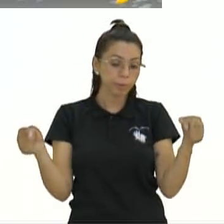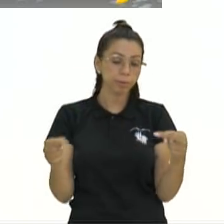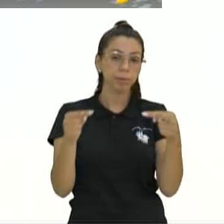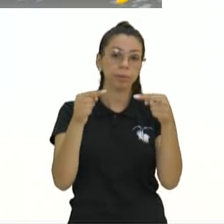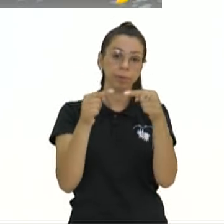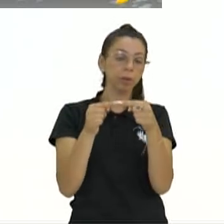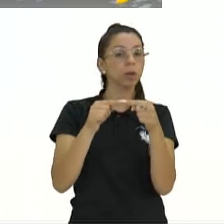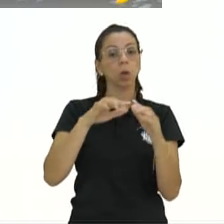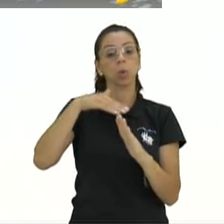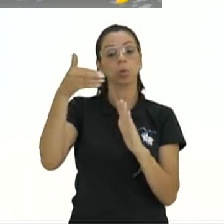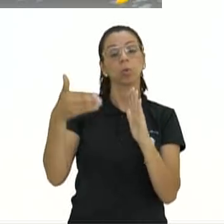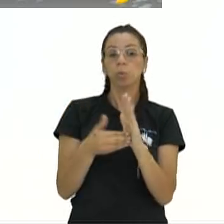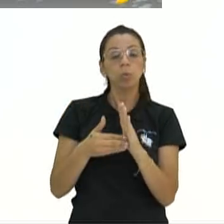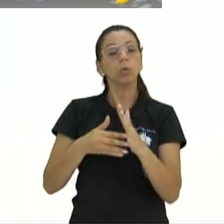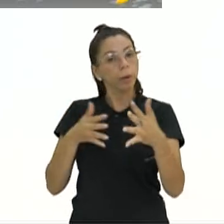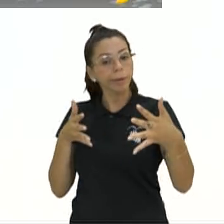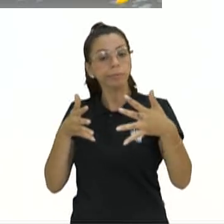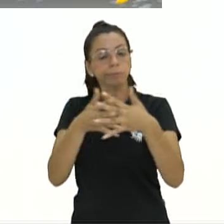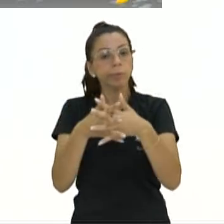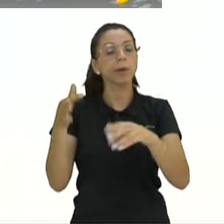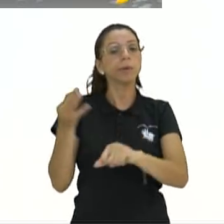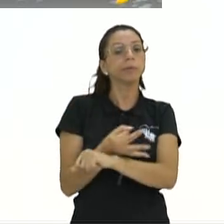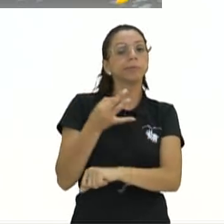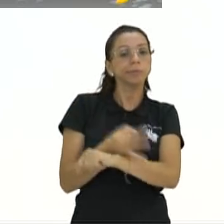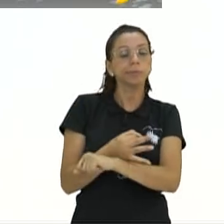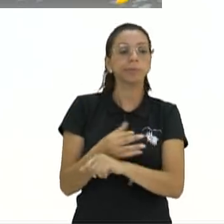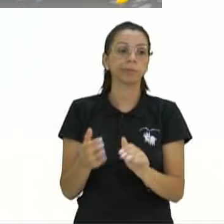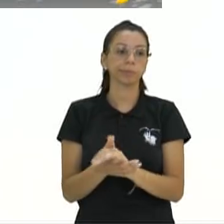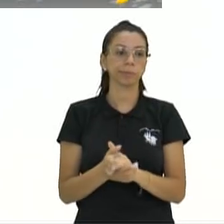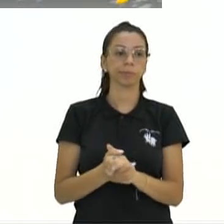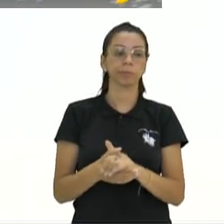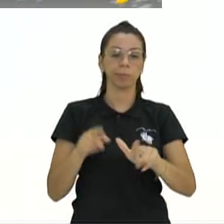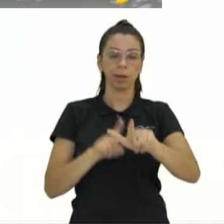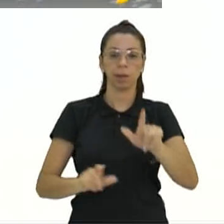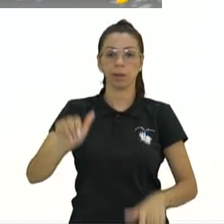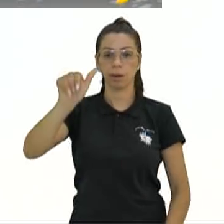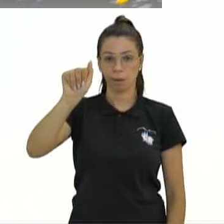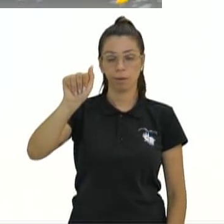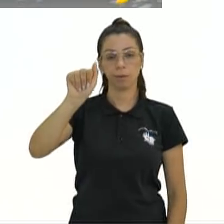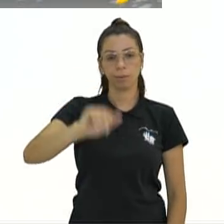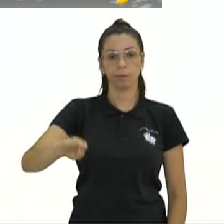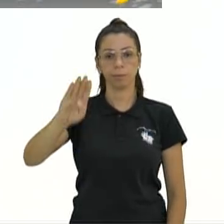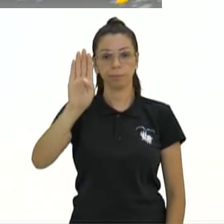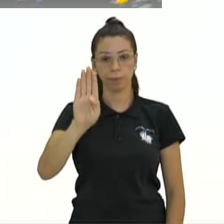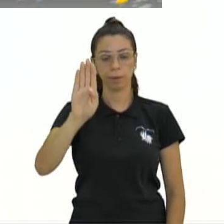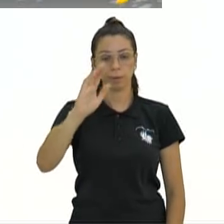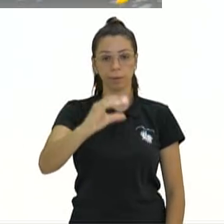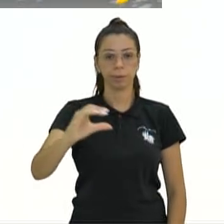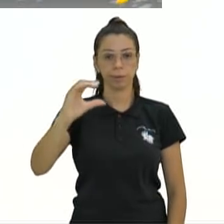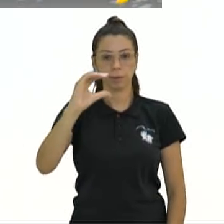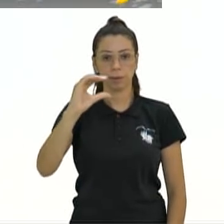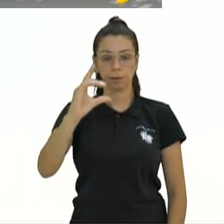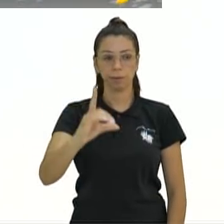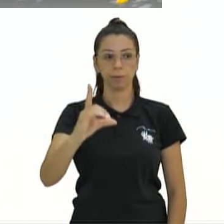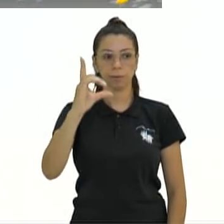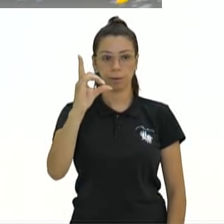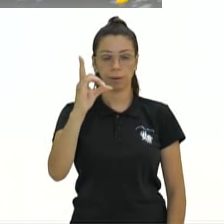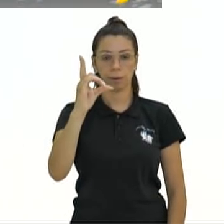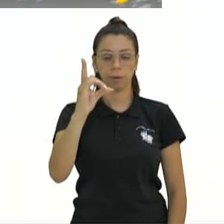vira obstáculo? Alternativa A, a escalada, B, o skate, C, o slackline ou D,